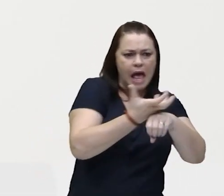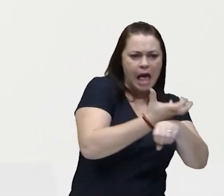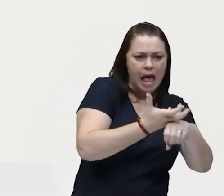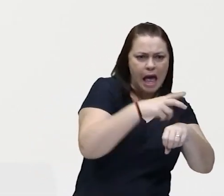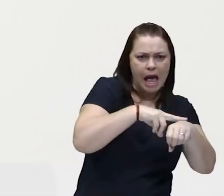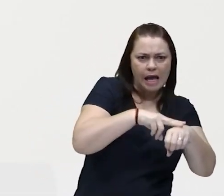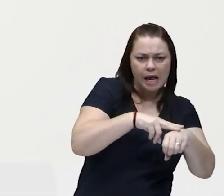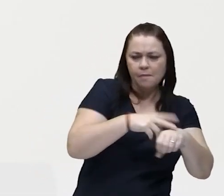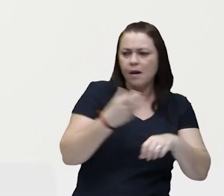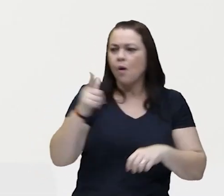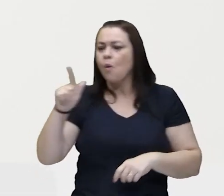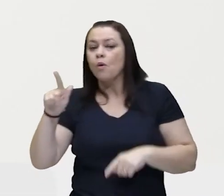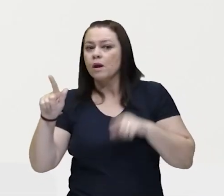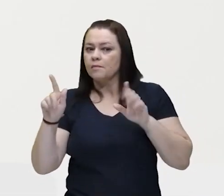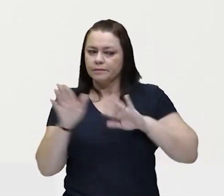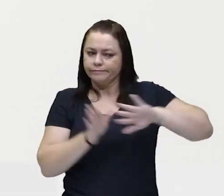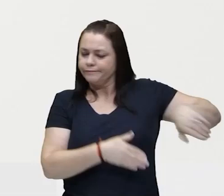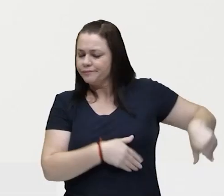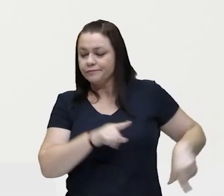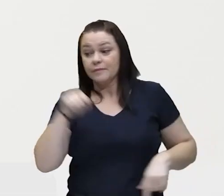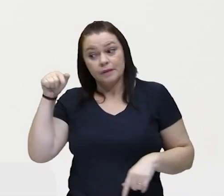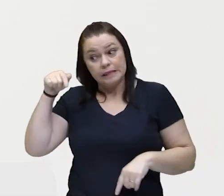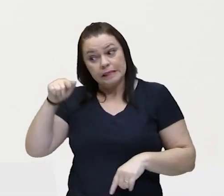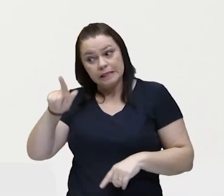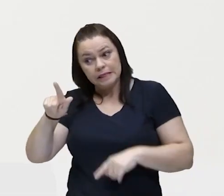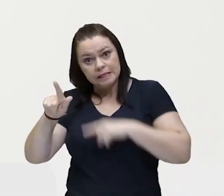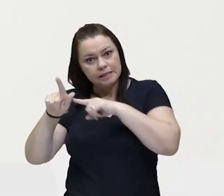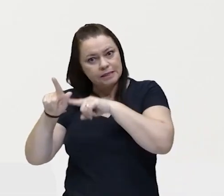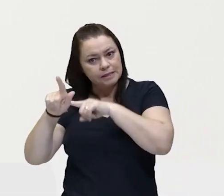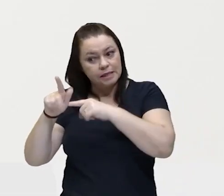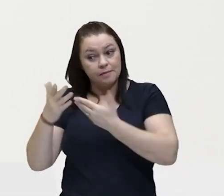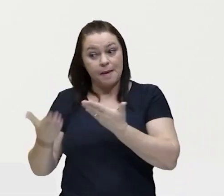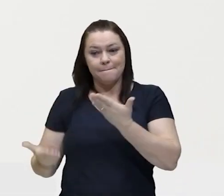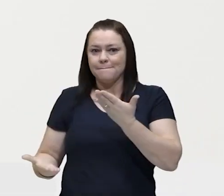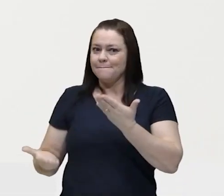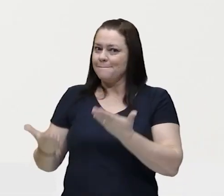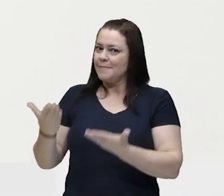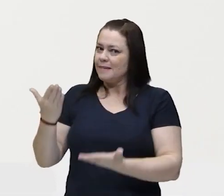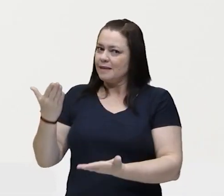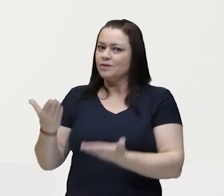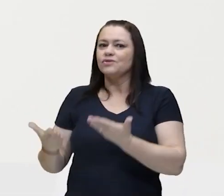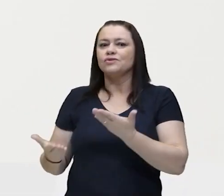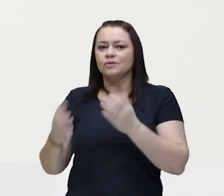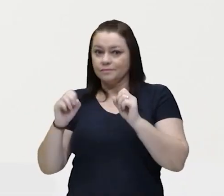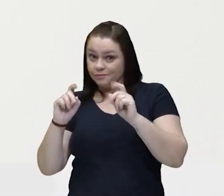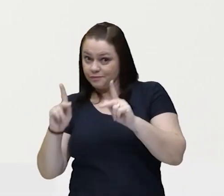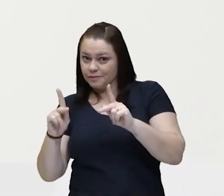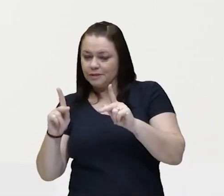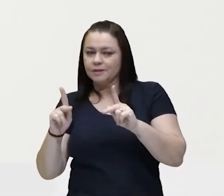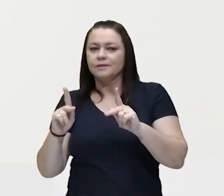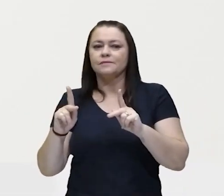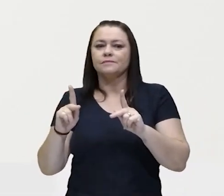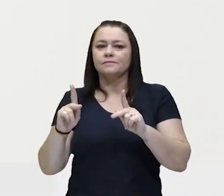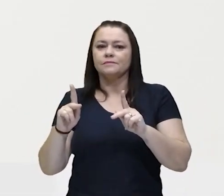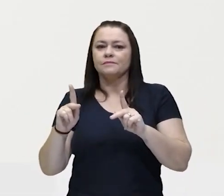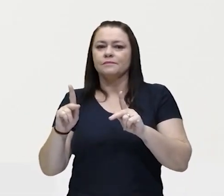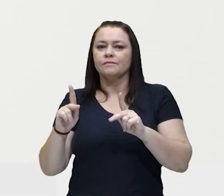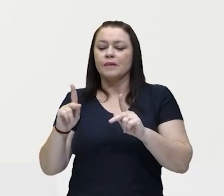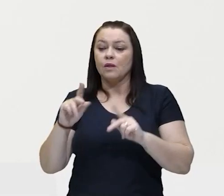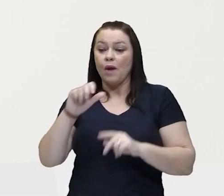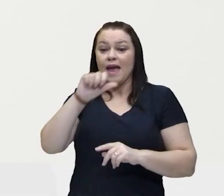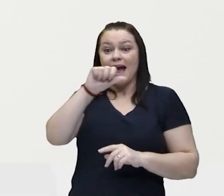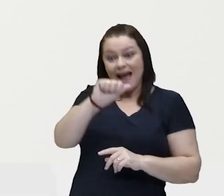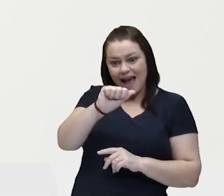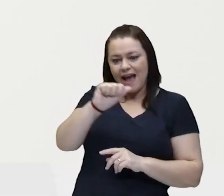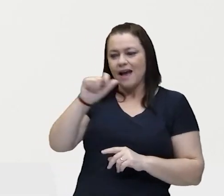o grama. Tá certo? Quando se trabalha com medidas, tá certo? Não se fala a grama, é o grama. Então,